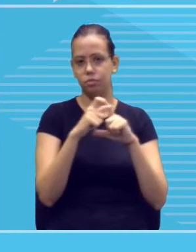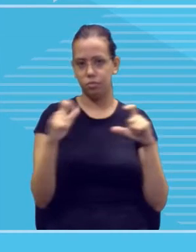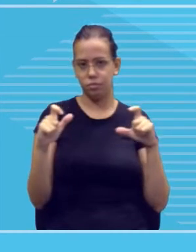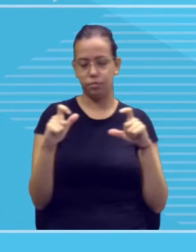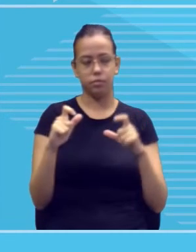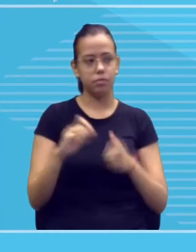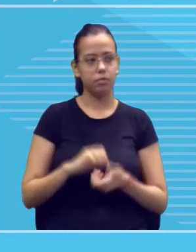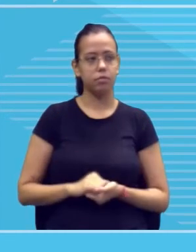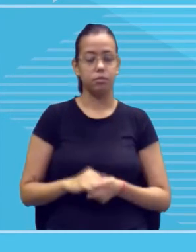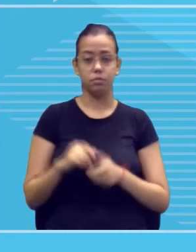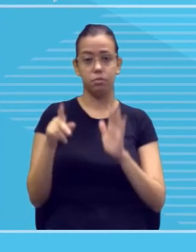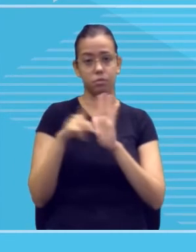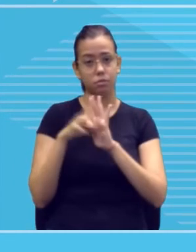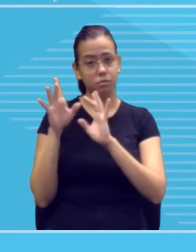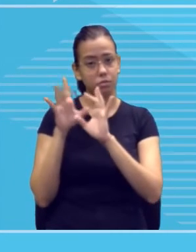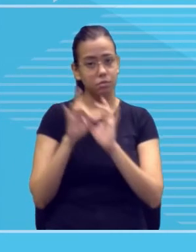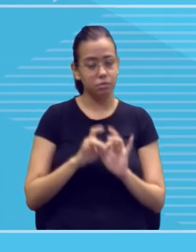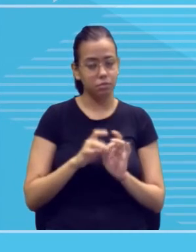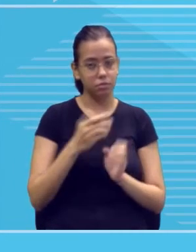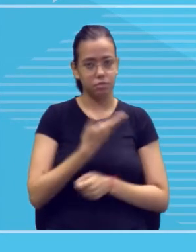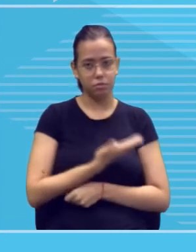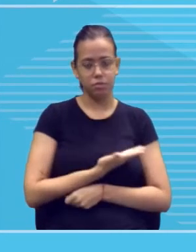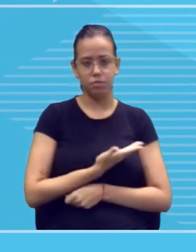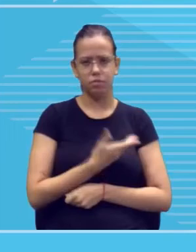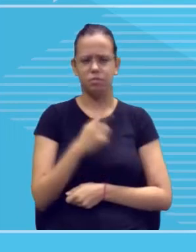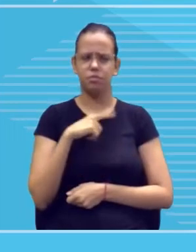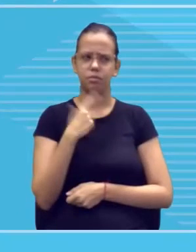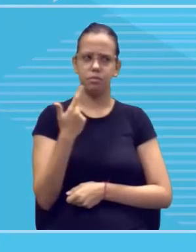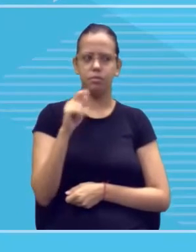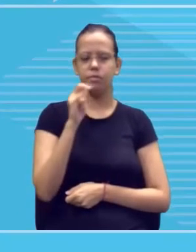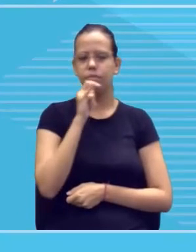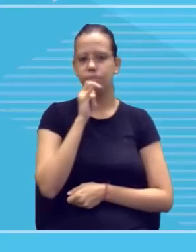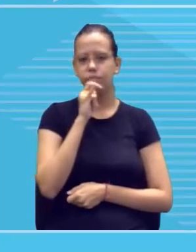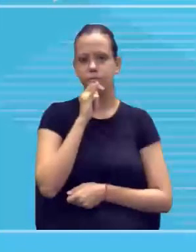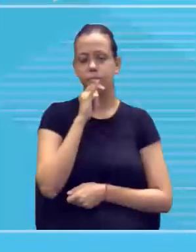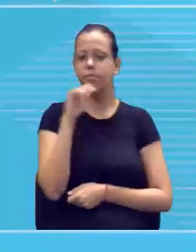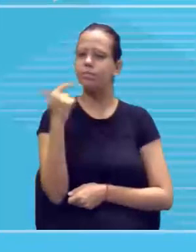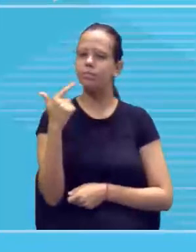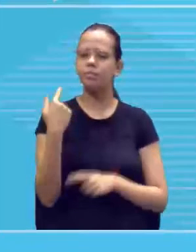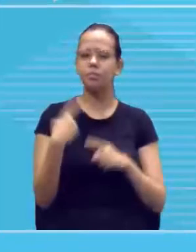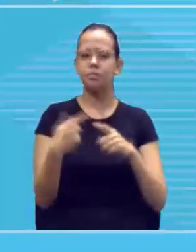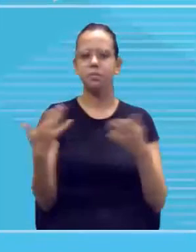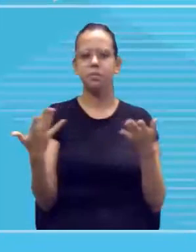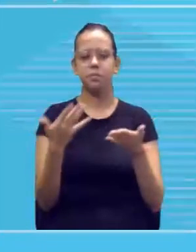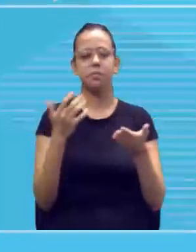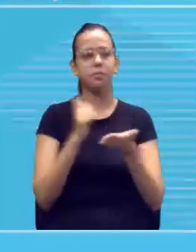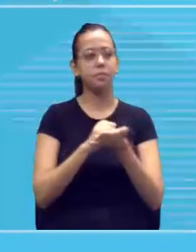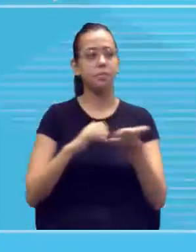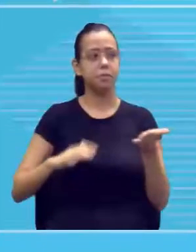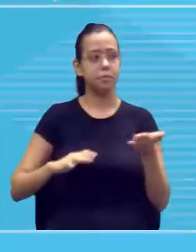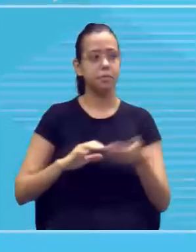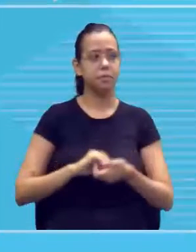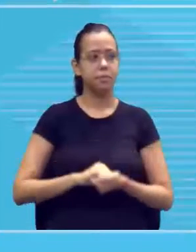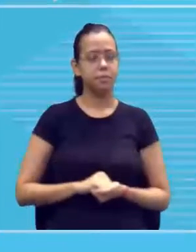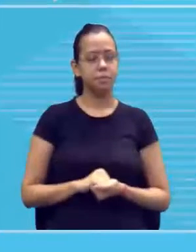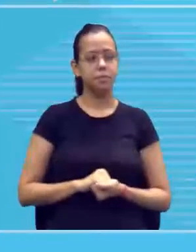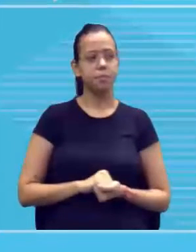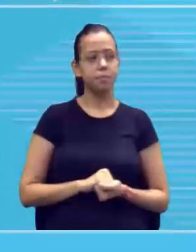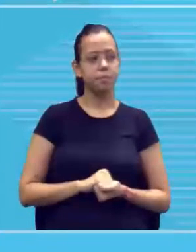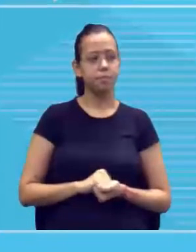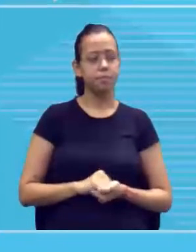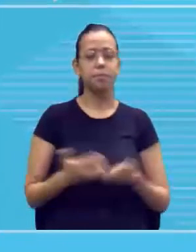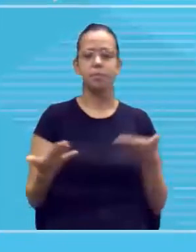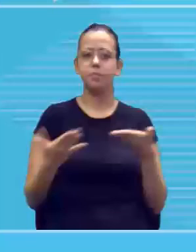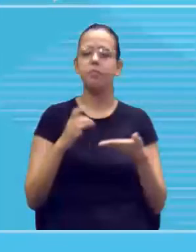imagem Nesse contexto Você ainda tem mais exemplo e não que agora a gente vai a praticar Aqui galerinha é só mesmo para